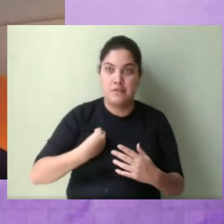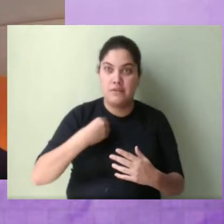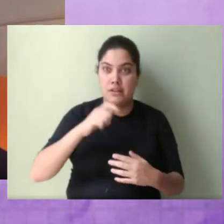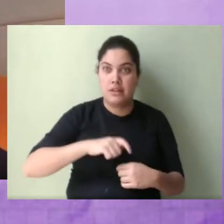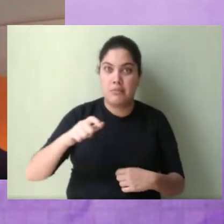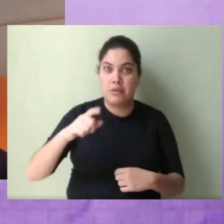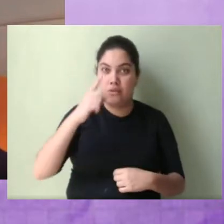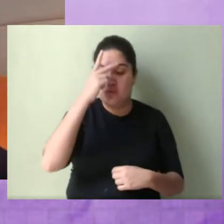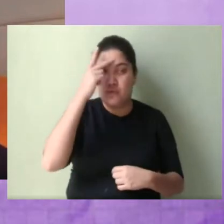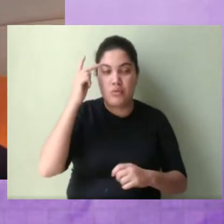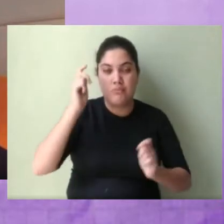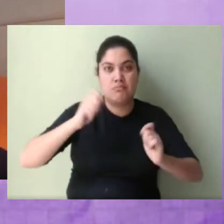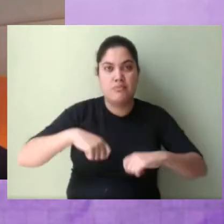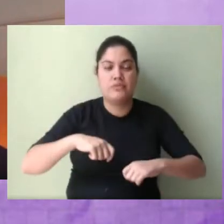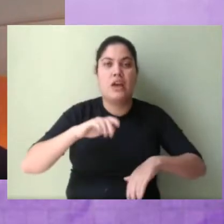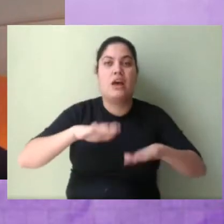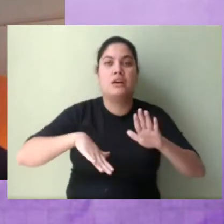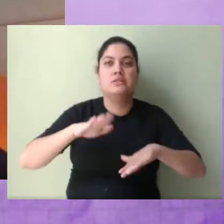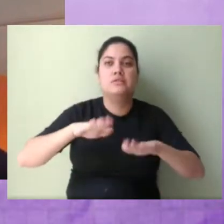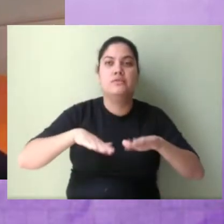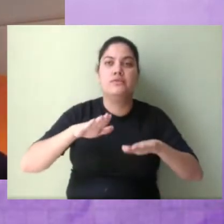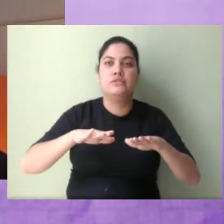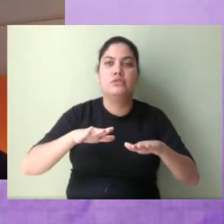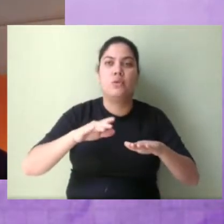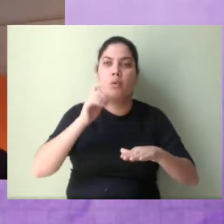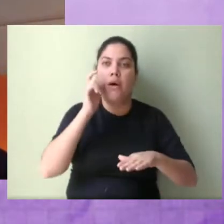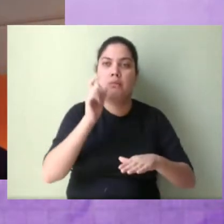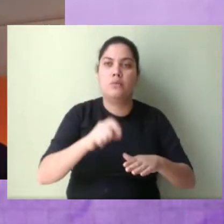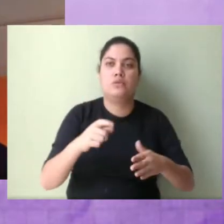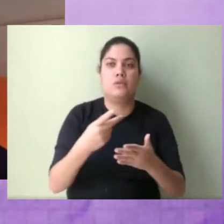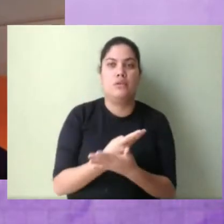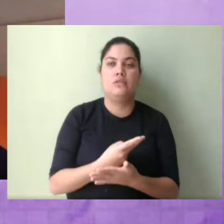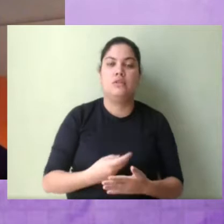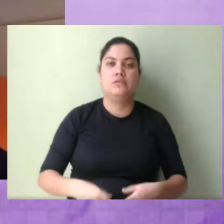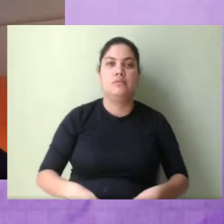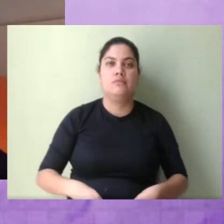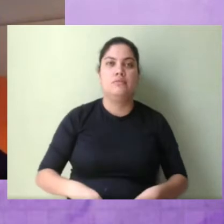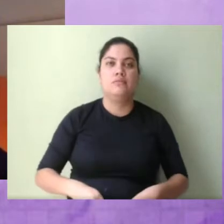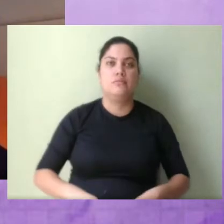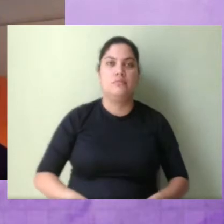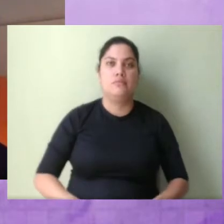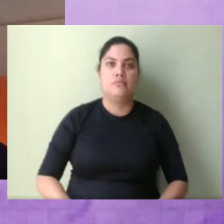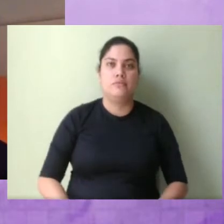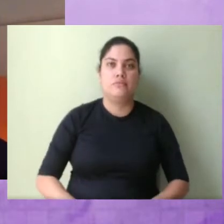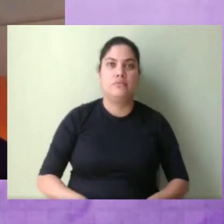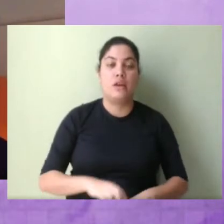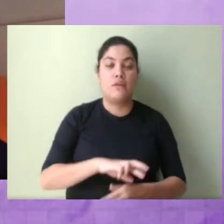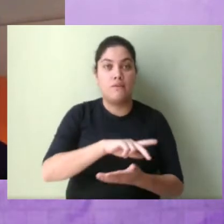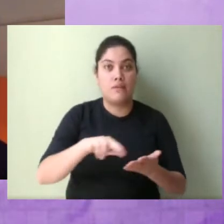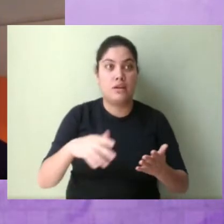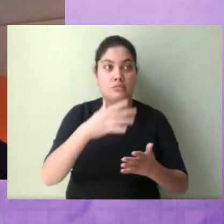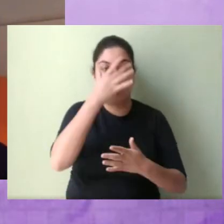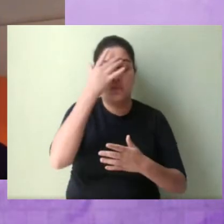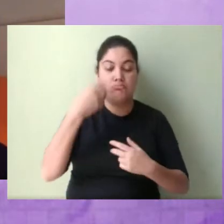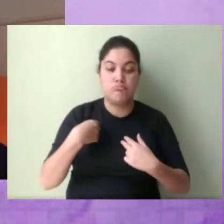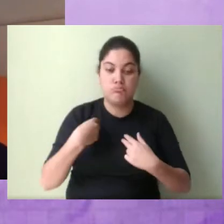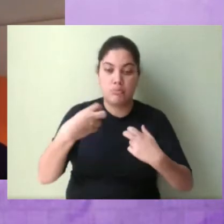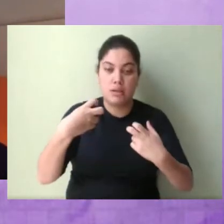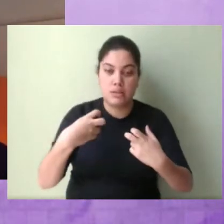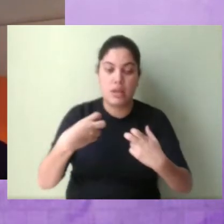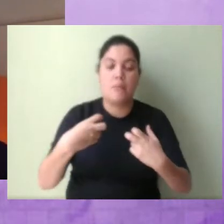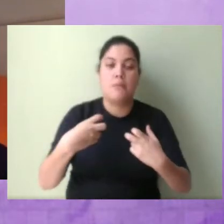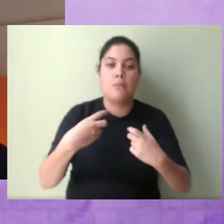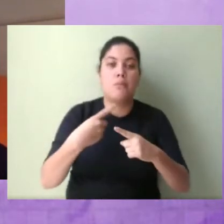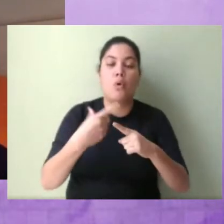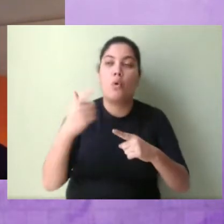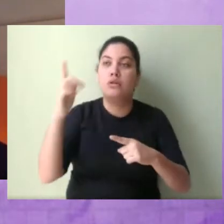uma situação de abuso, você vai vendo que são coisas que a gente nem imagina. É a realidade daquela pessoa que permite muitas vezes que o